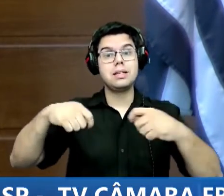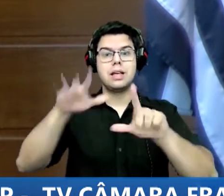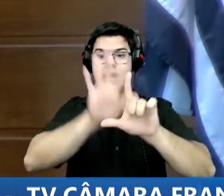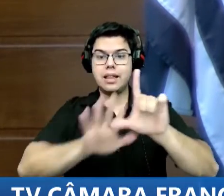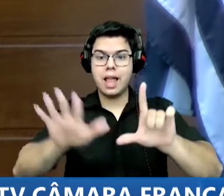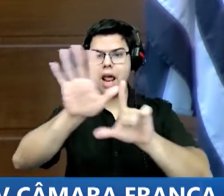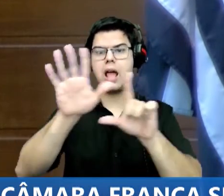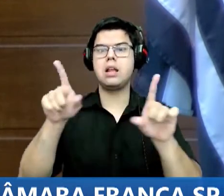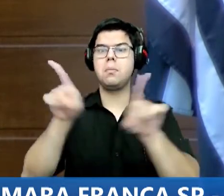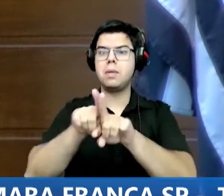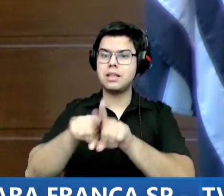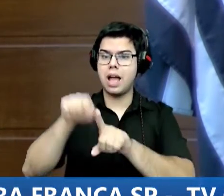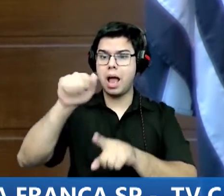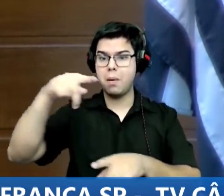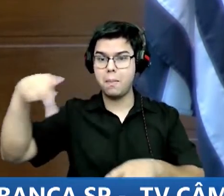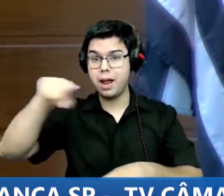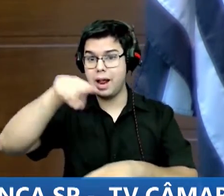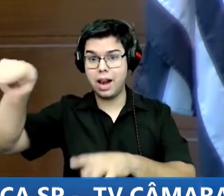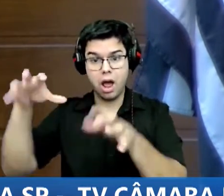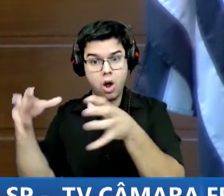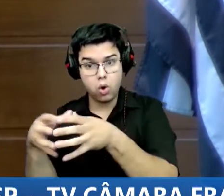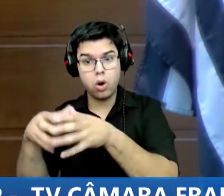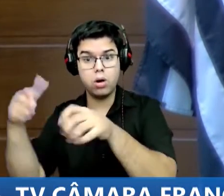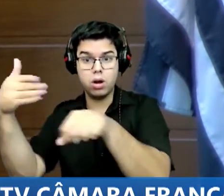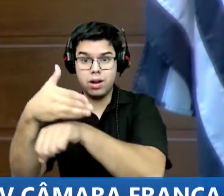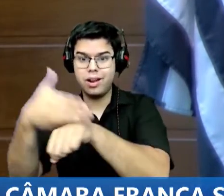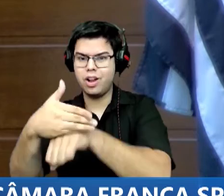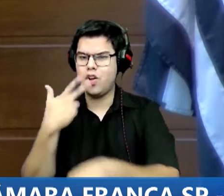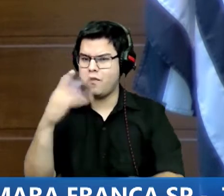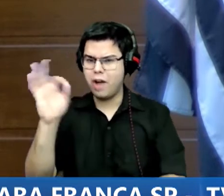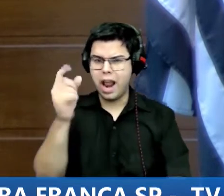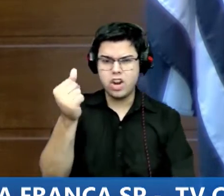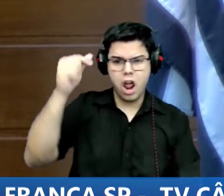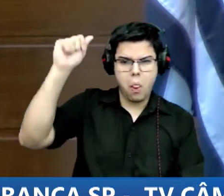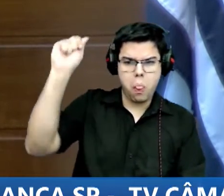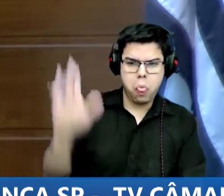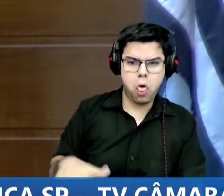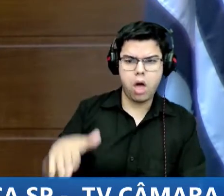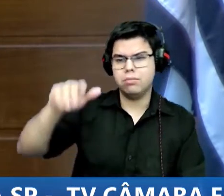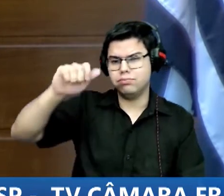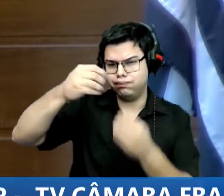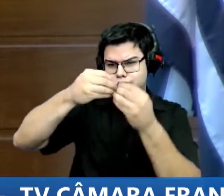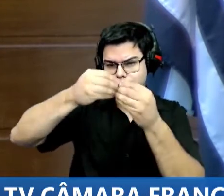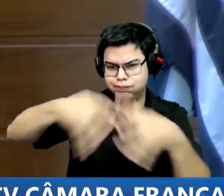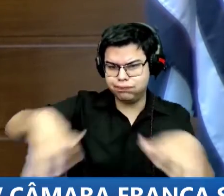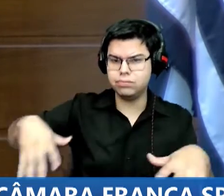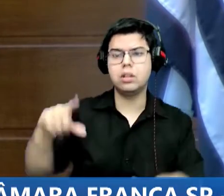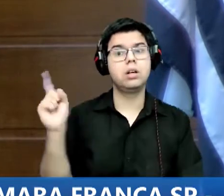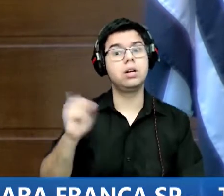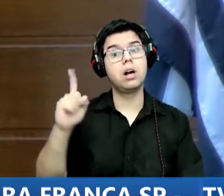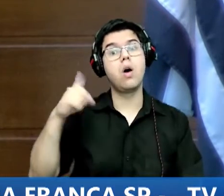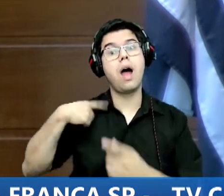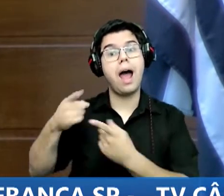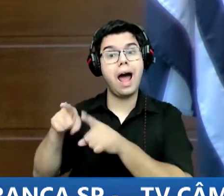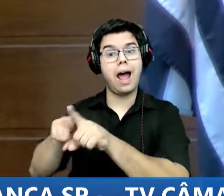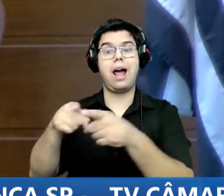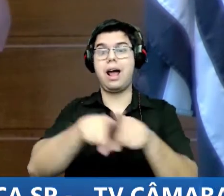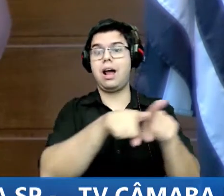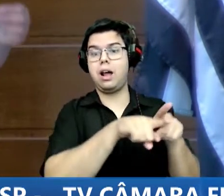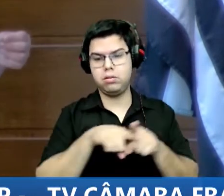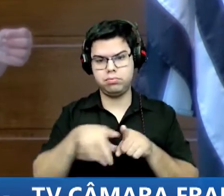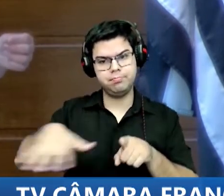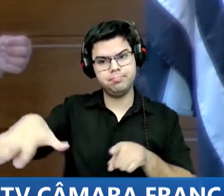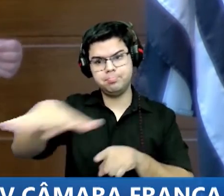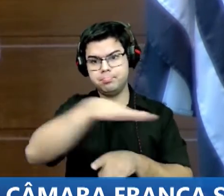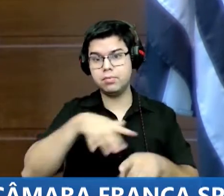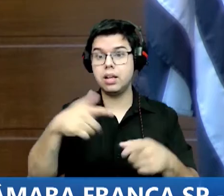coloque essa população. E eu não estou falando aqui em gastar milhões. Eu estou falando em alinhar as iniciativas que o poder público tem com as demandas que os